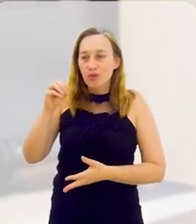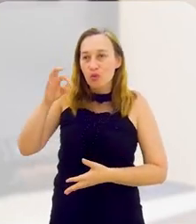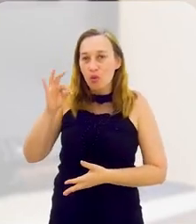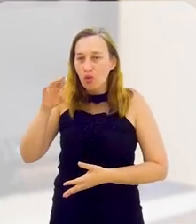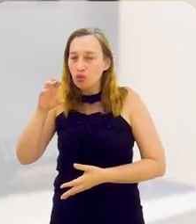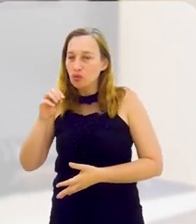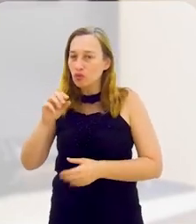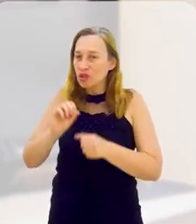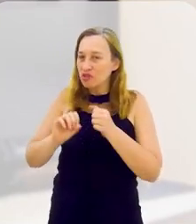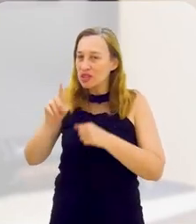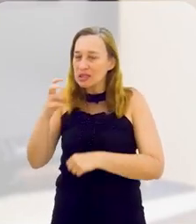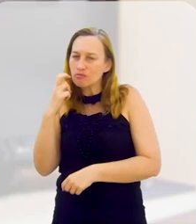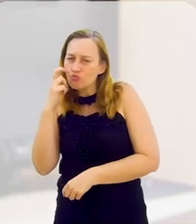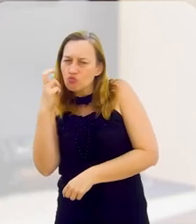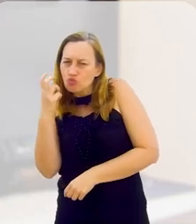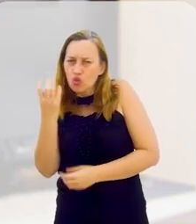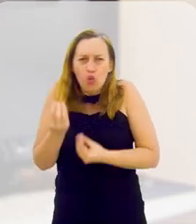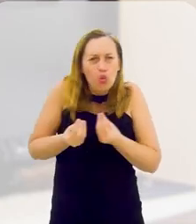ser tímido?